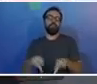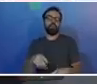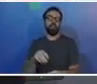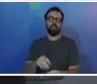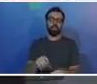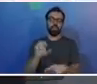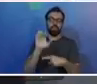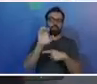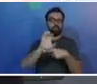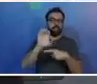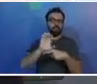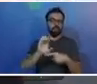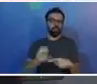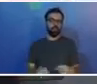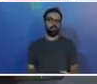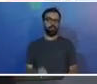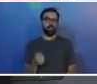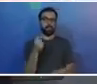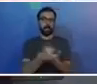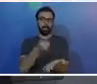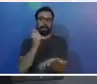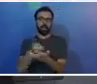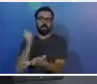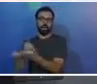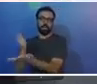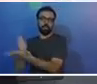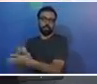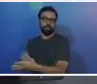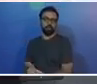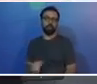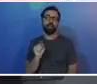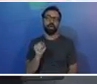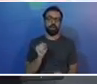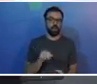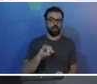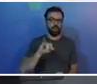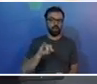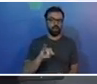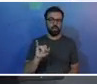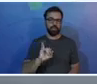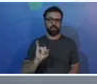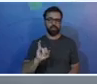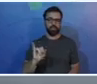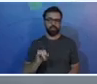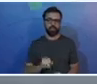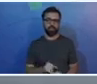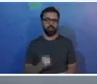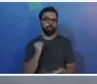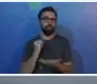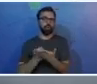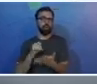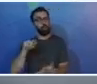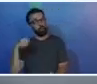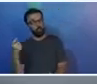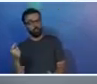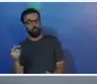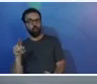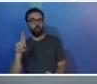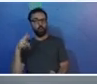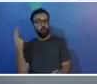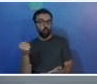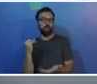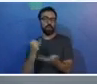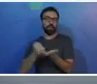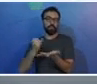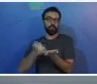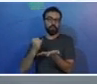todos pagam impostos. Eu tenho certeza que vocês já ouviram falar em impostos. Professora, mas o que é impostos? É a quantia